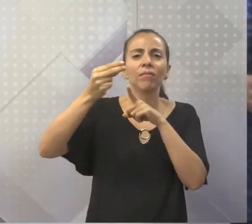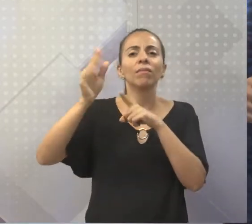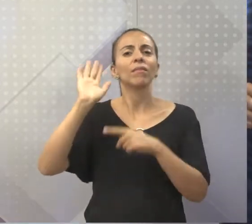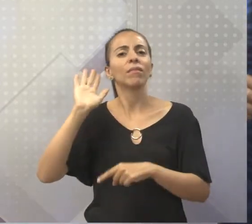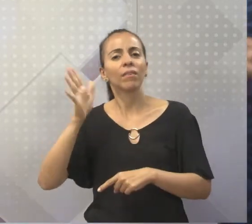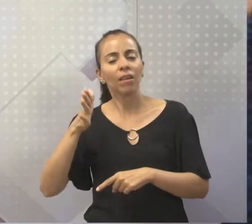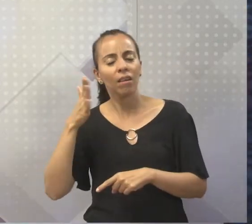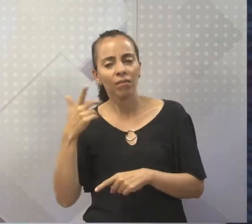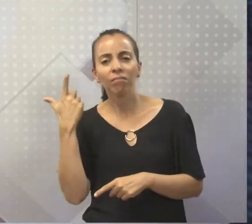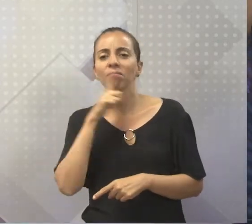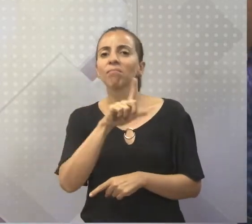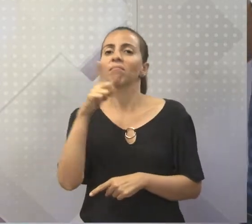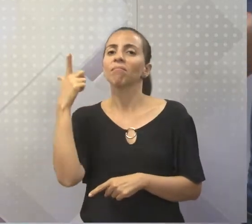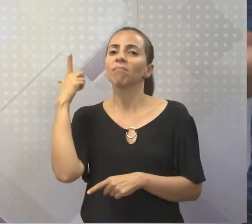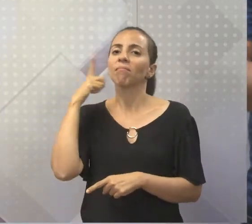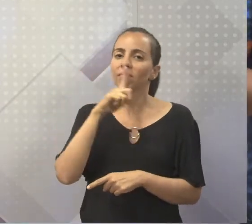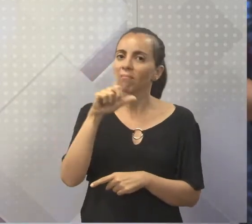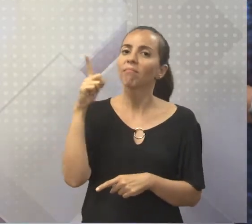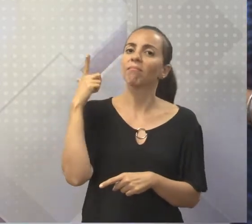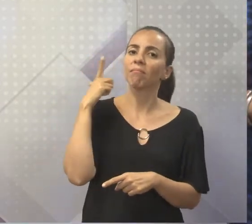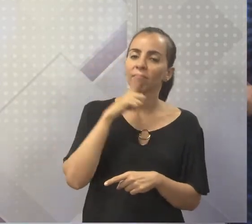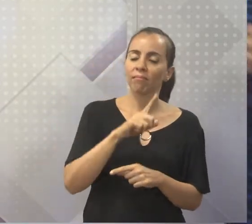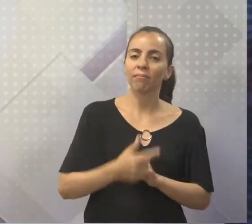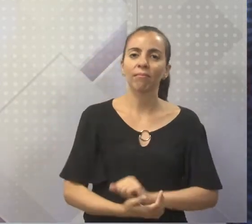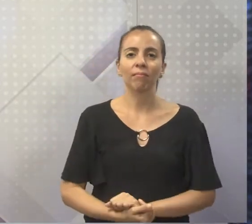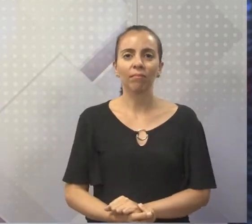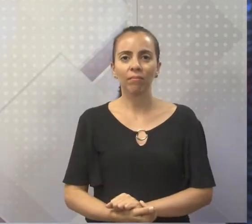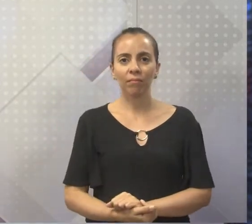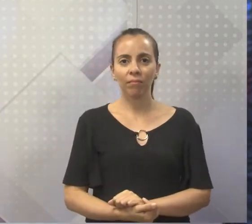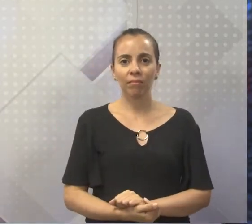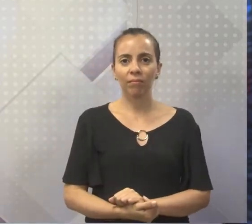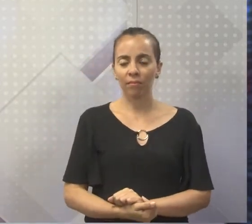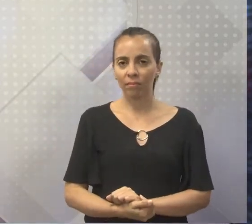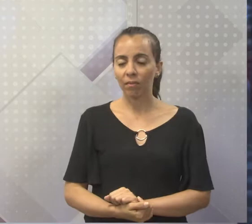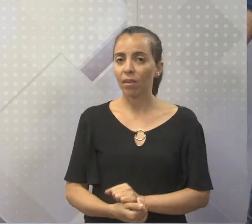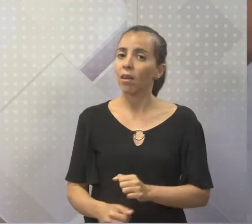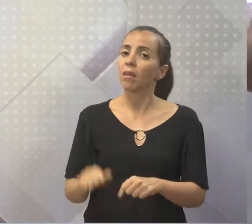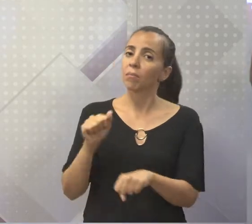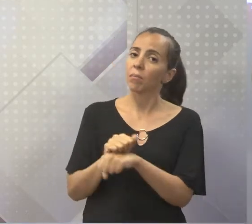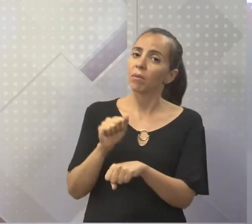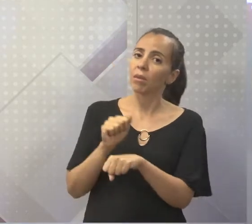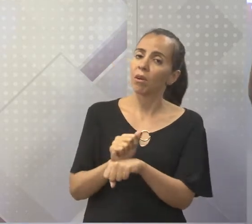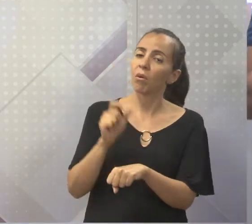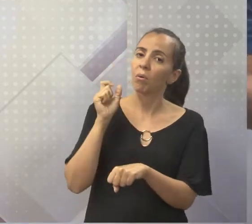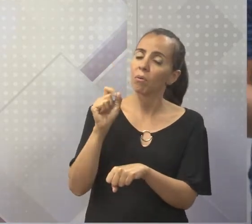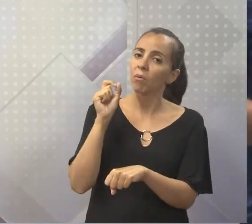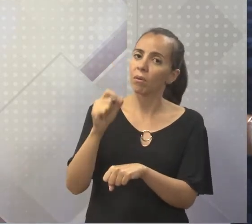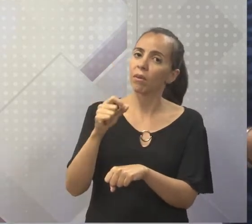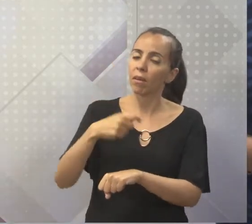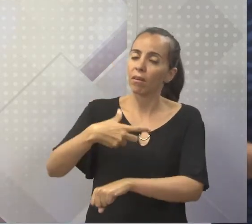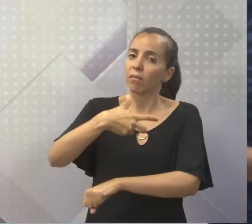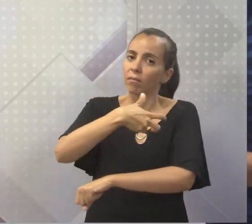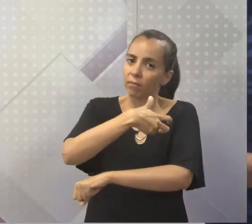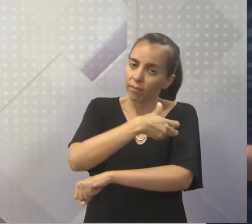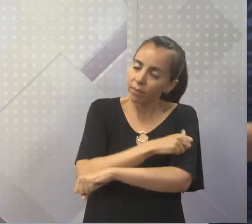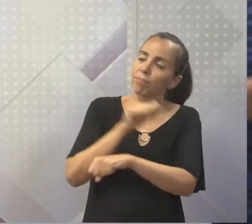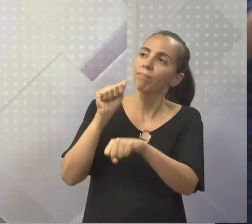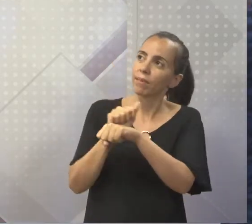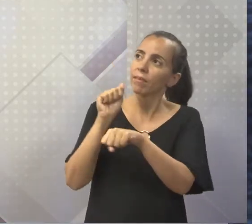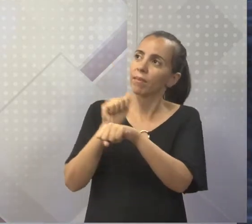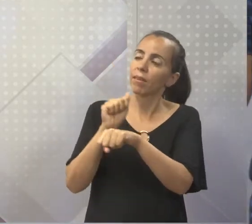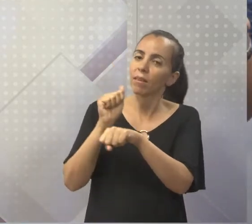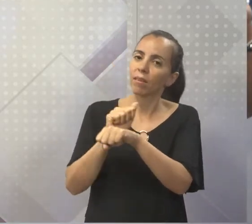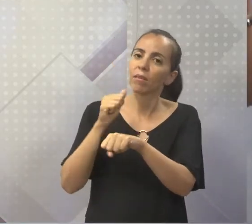lutando e Estamos ganhando uma guerra esperando vacina ou um tratamento seguro e eficaz